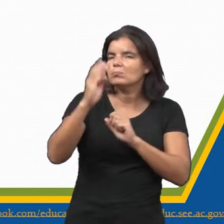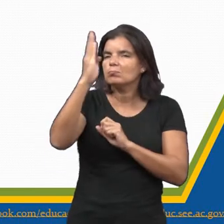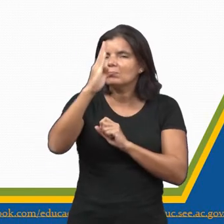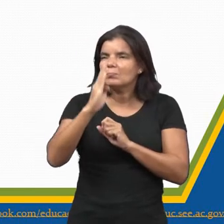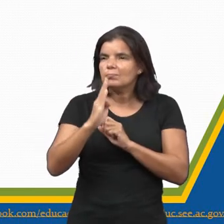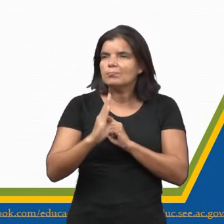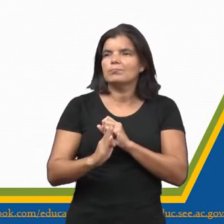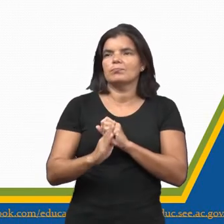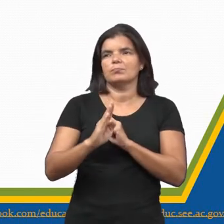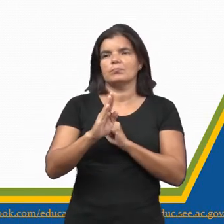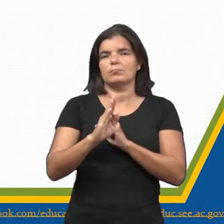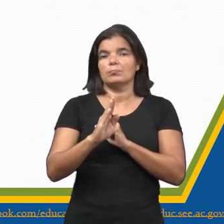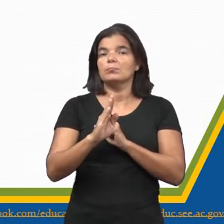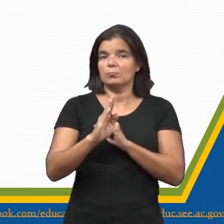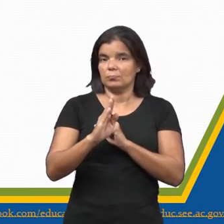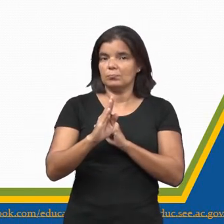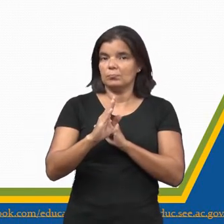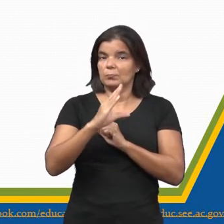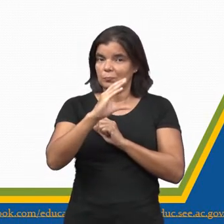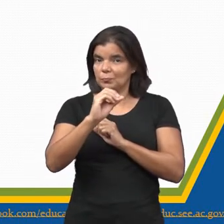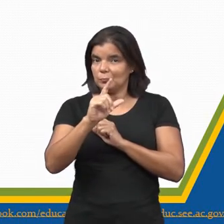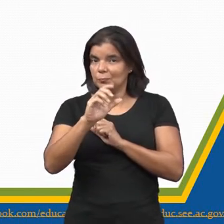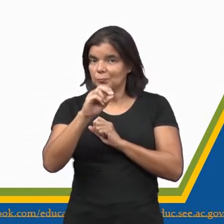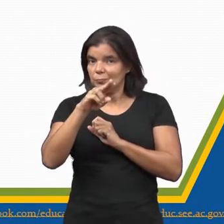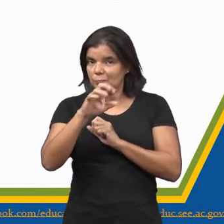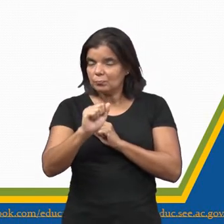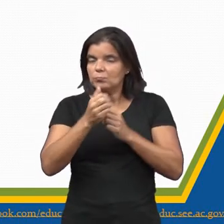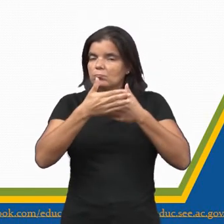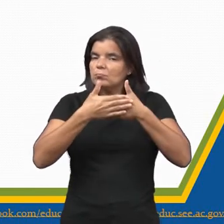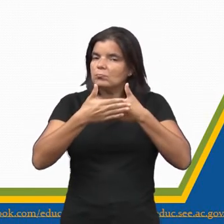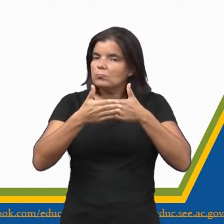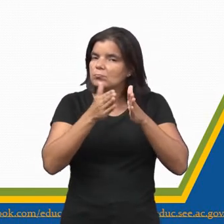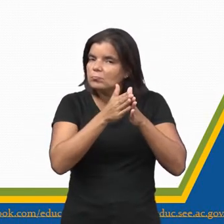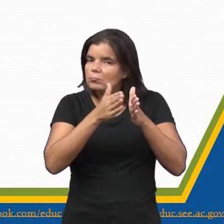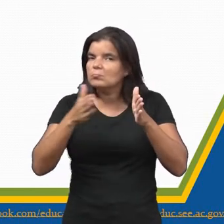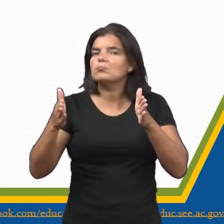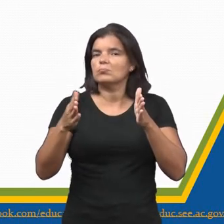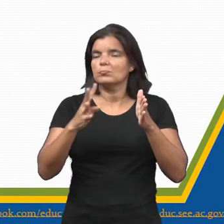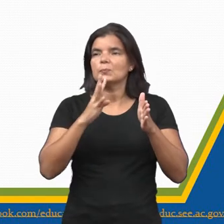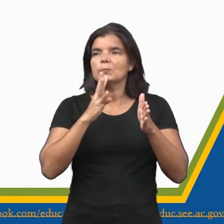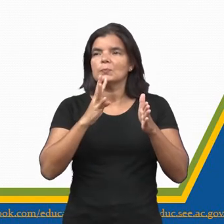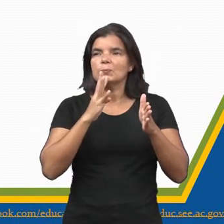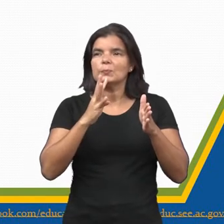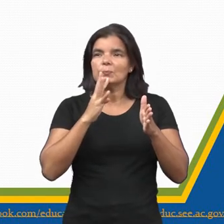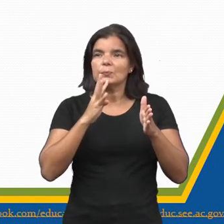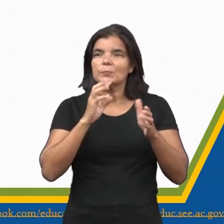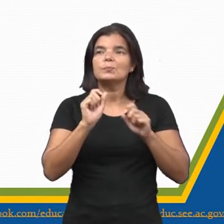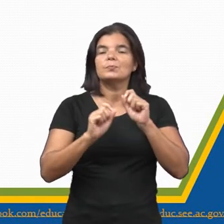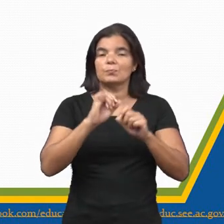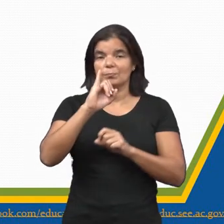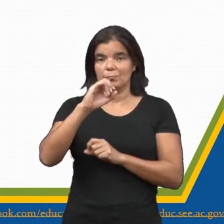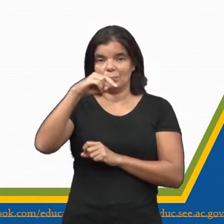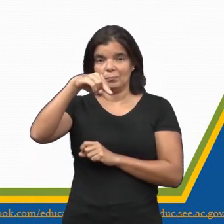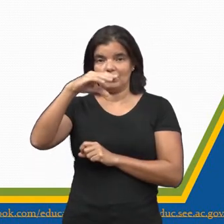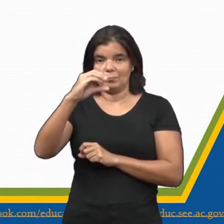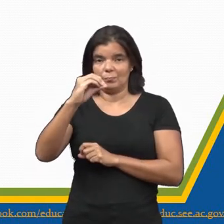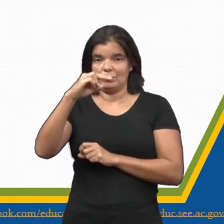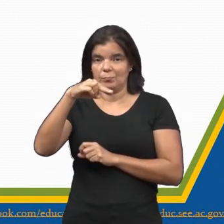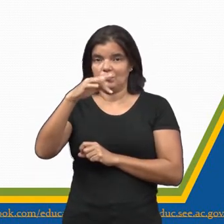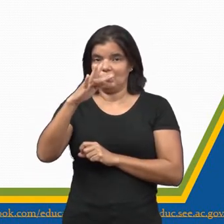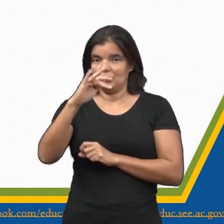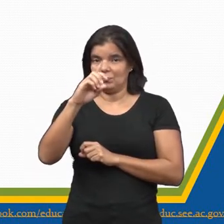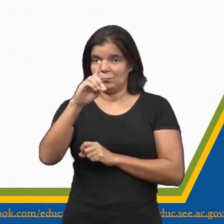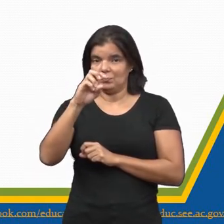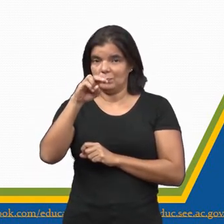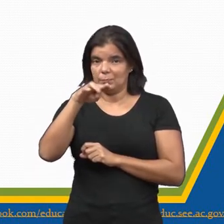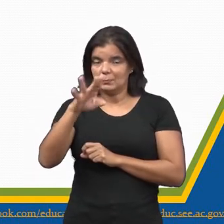forma já durante o Brasil Colônia, no período conhecido como Inconfidência Mineira, que ocorreu no ano